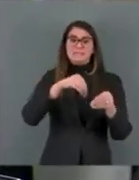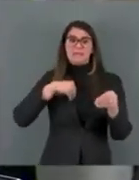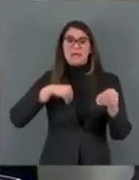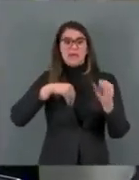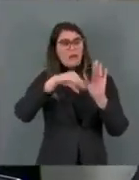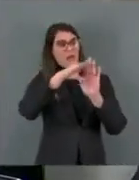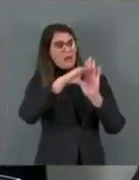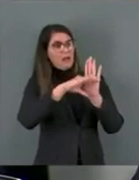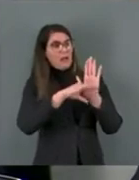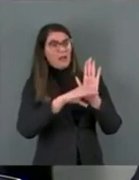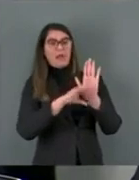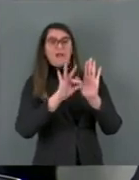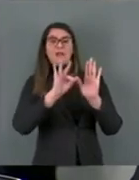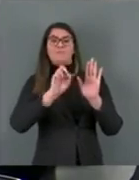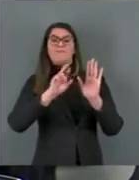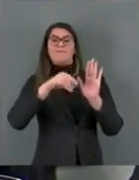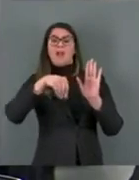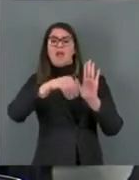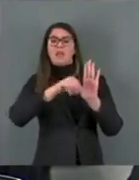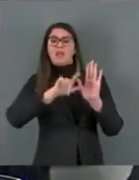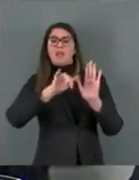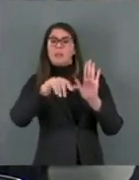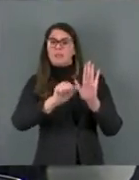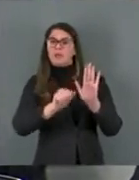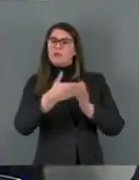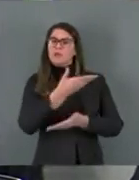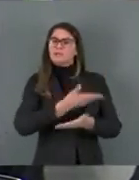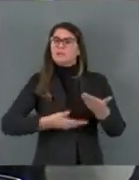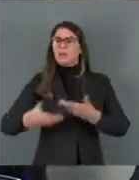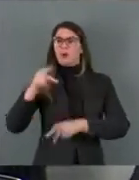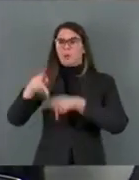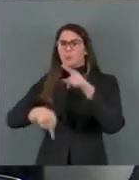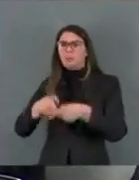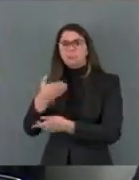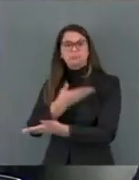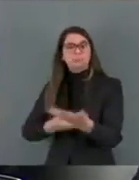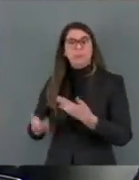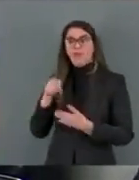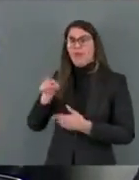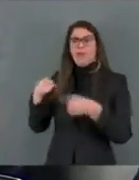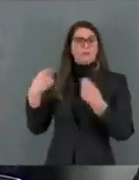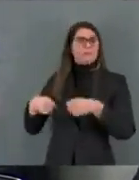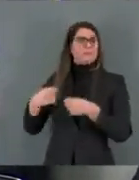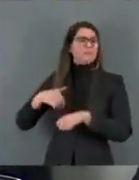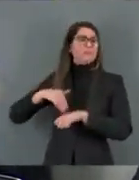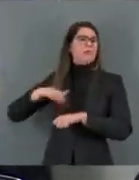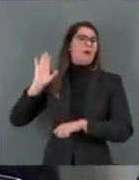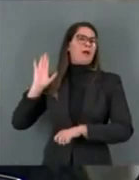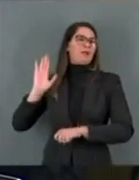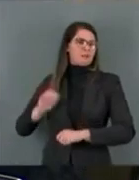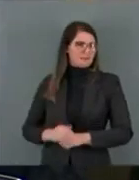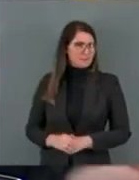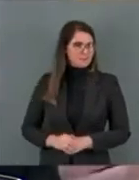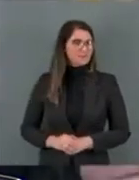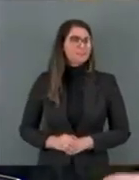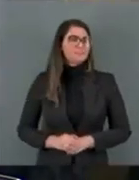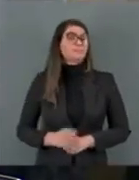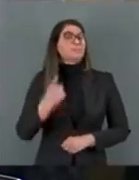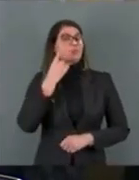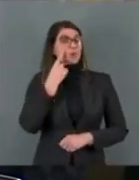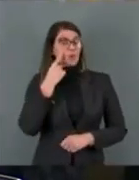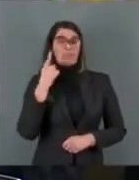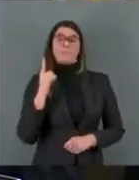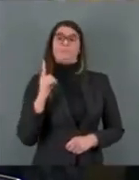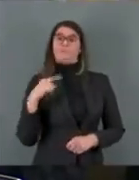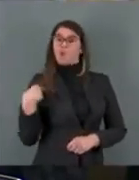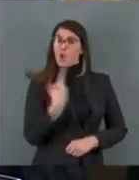Lima e interagir com a população que mais precisa. Ora, nós